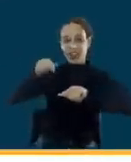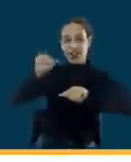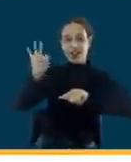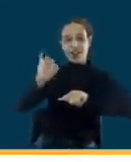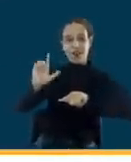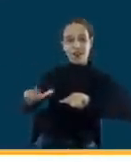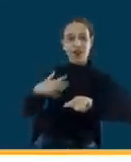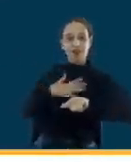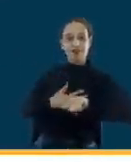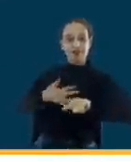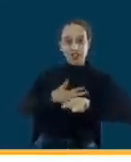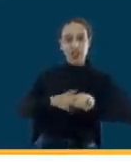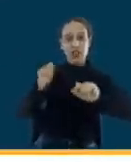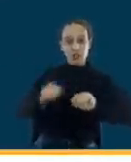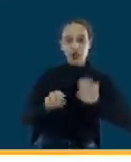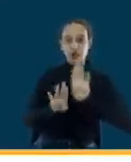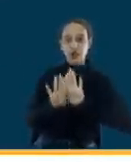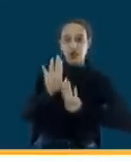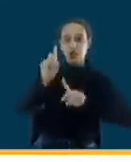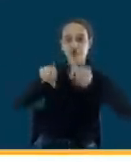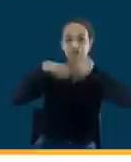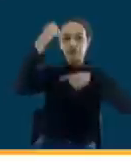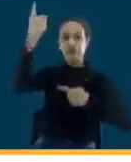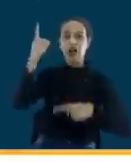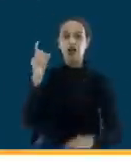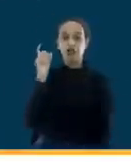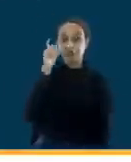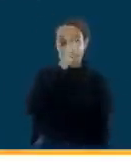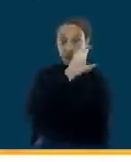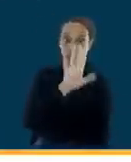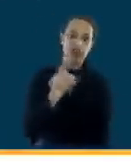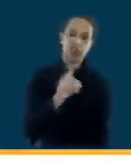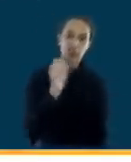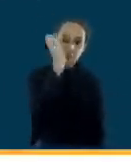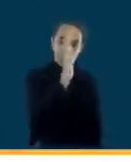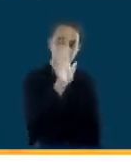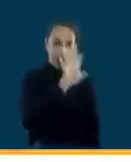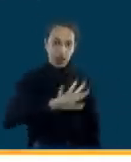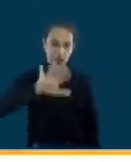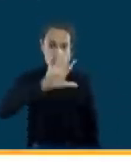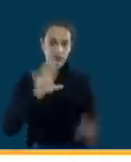que superem as suas dificuldades, e não um país voltado